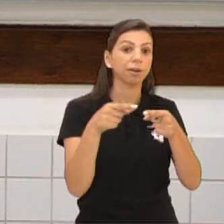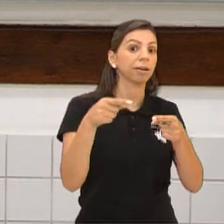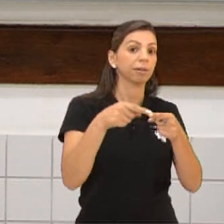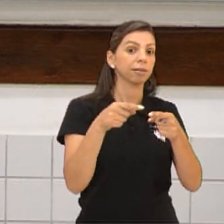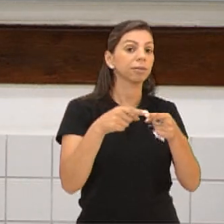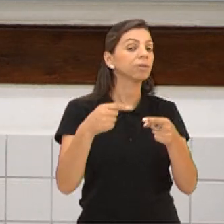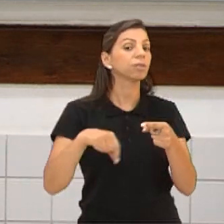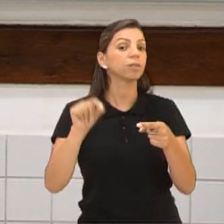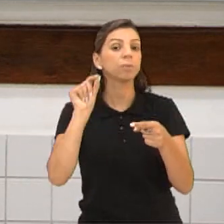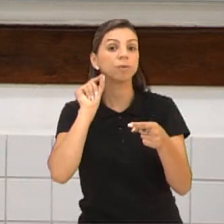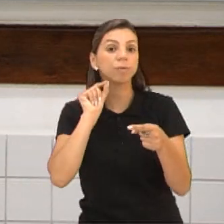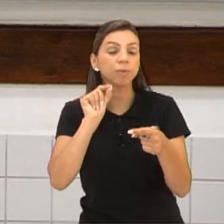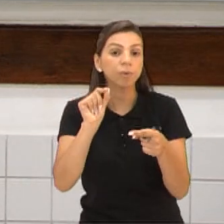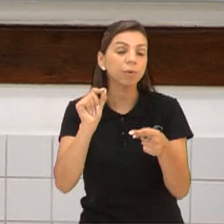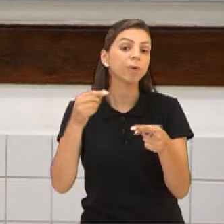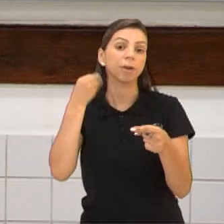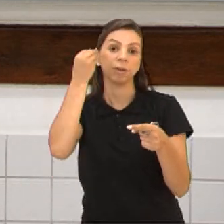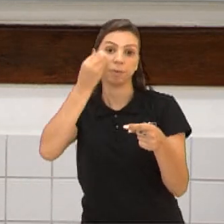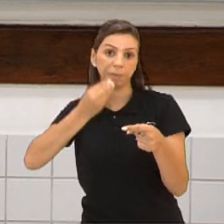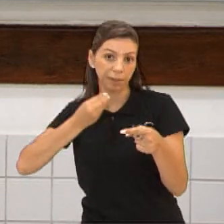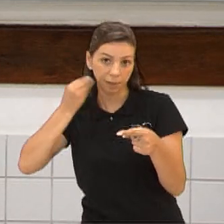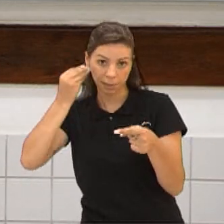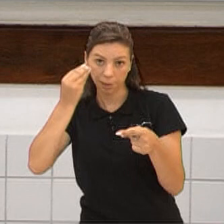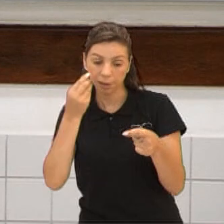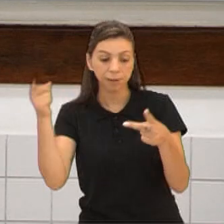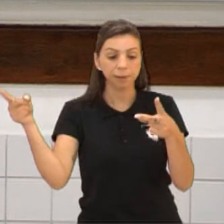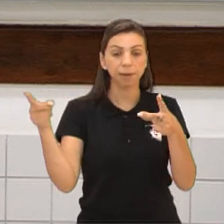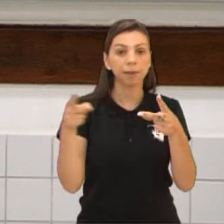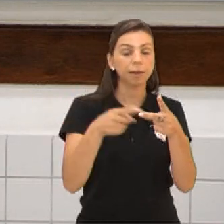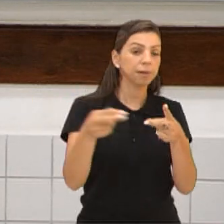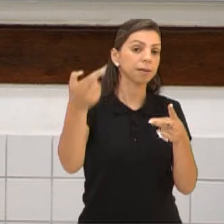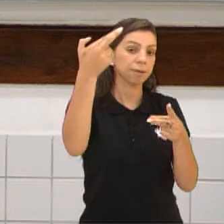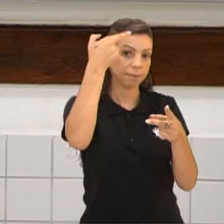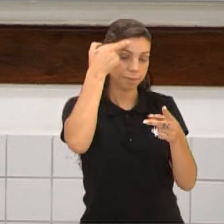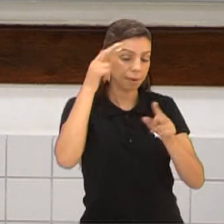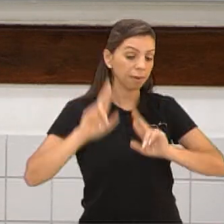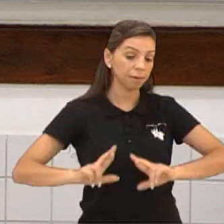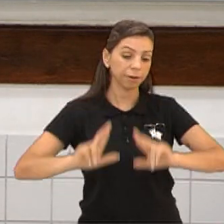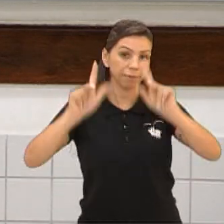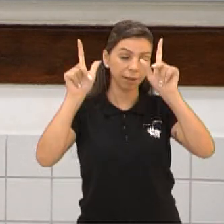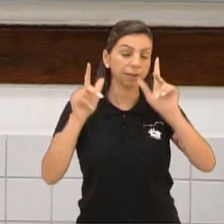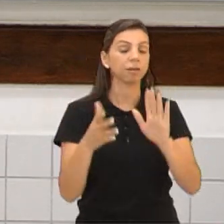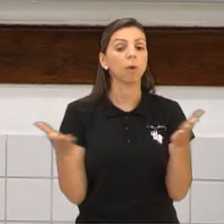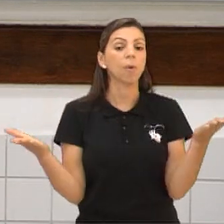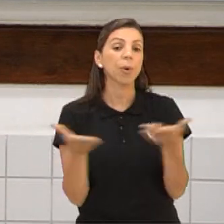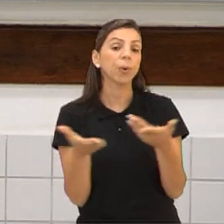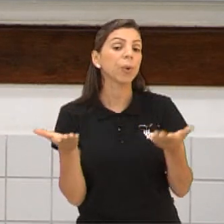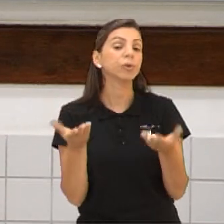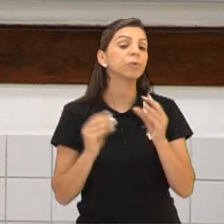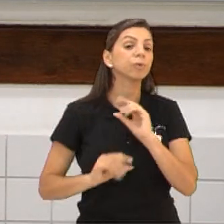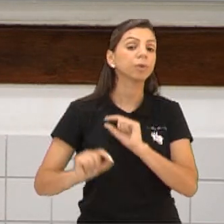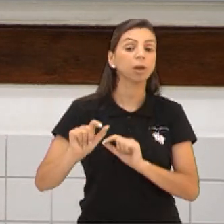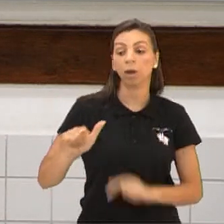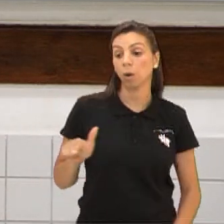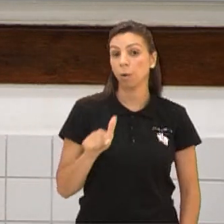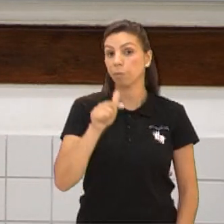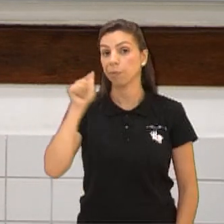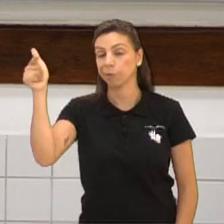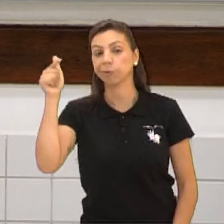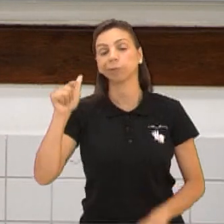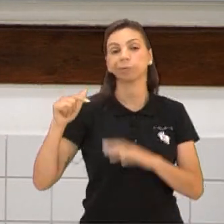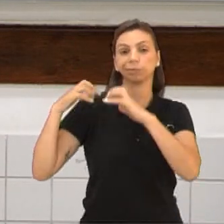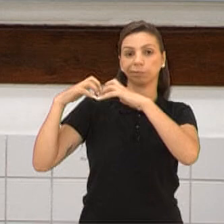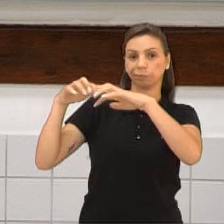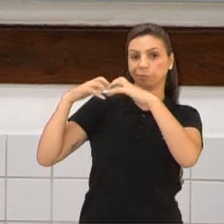questão, mostramos as categorias do conhecimento para Kant, e hoje nós vamos levar em consideração outros aspectos da